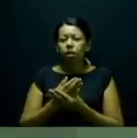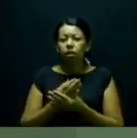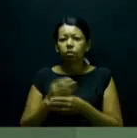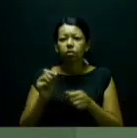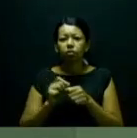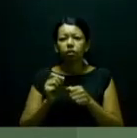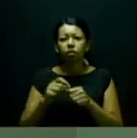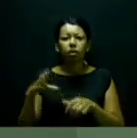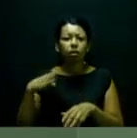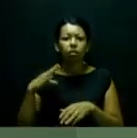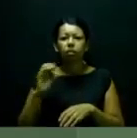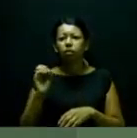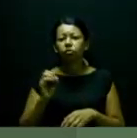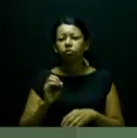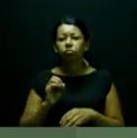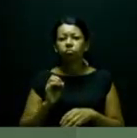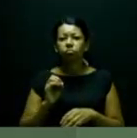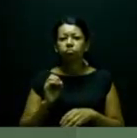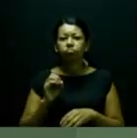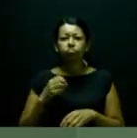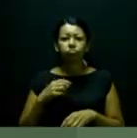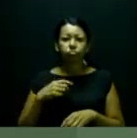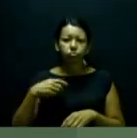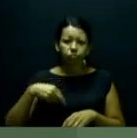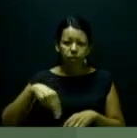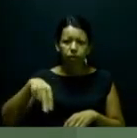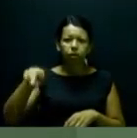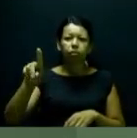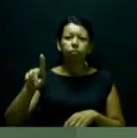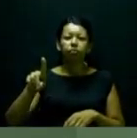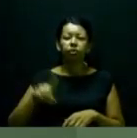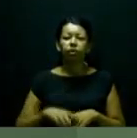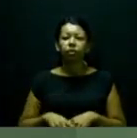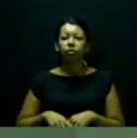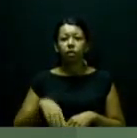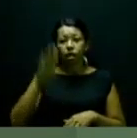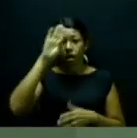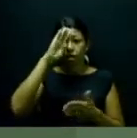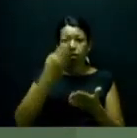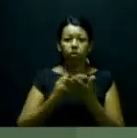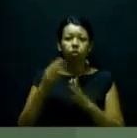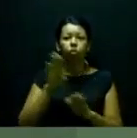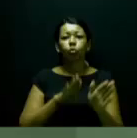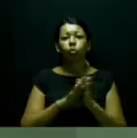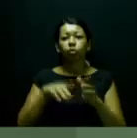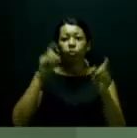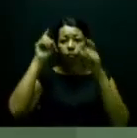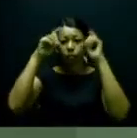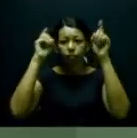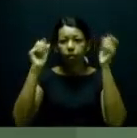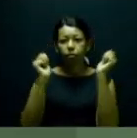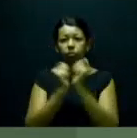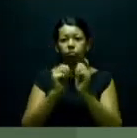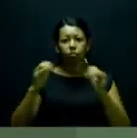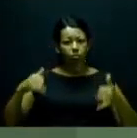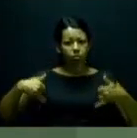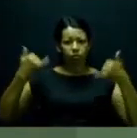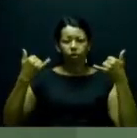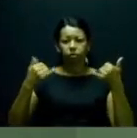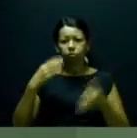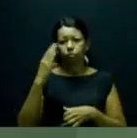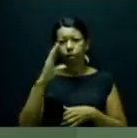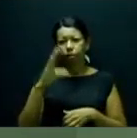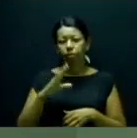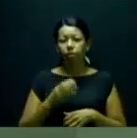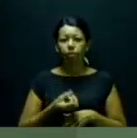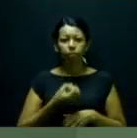essa cidade andar? Mas não, acredito que todos estejam preocupados com o Cubatão da nada de bom, que